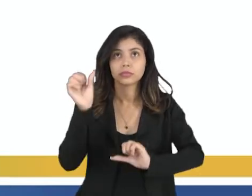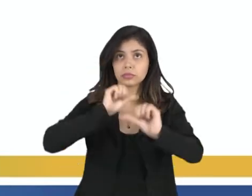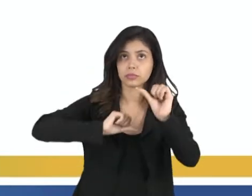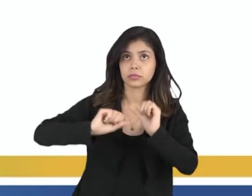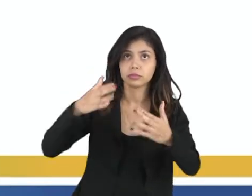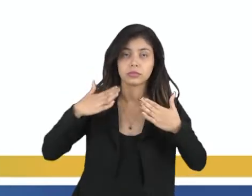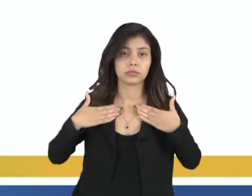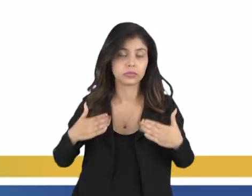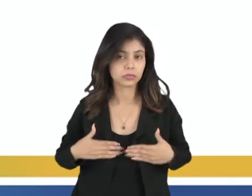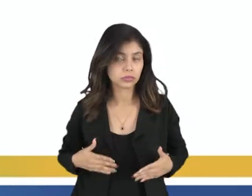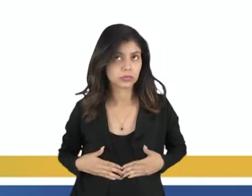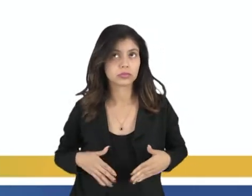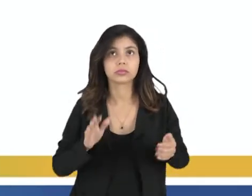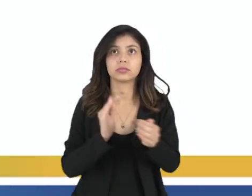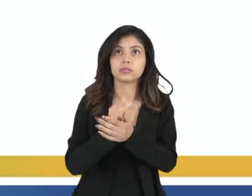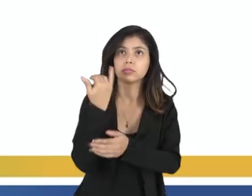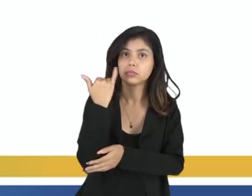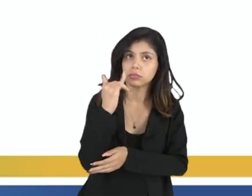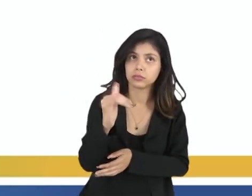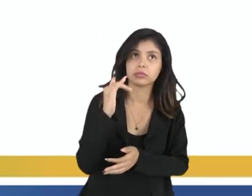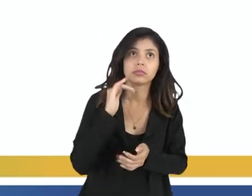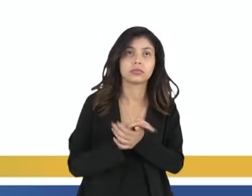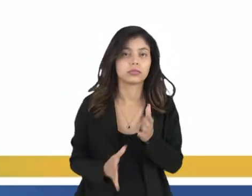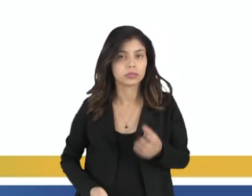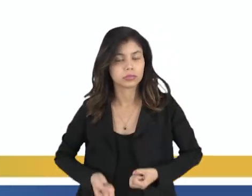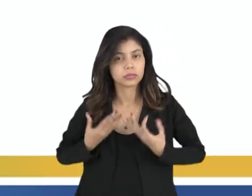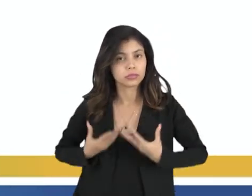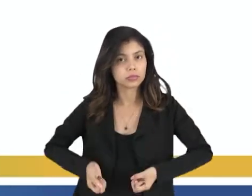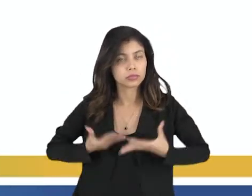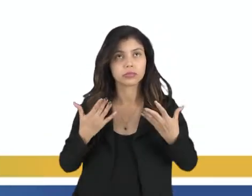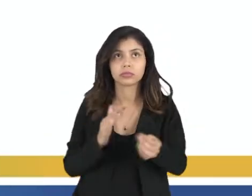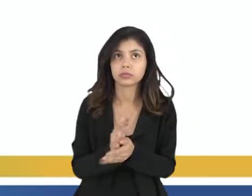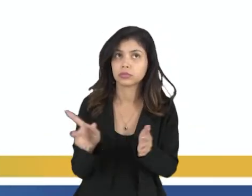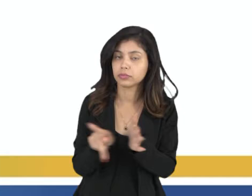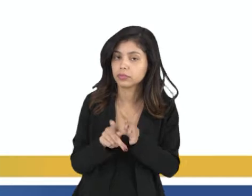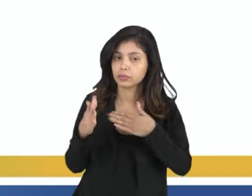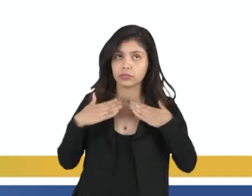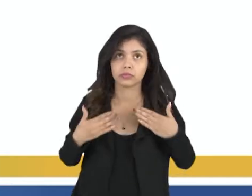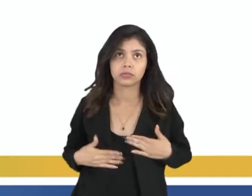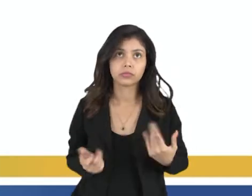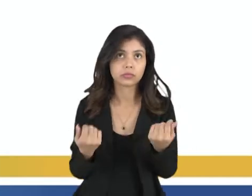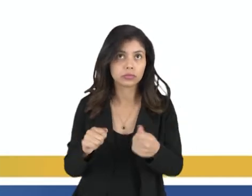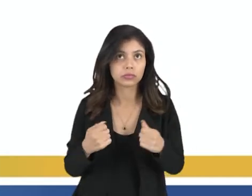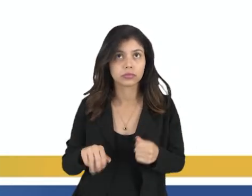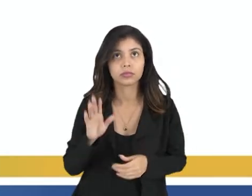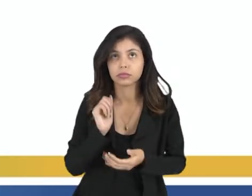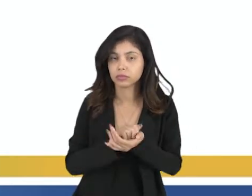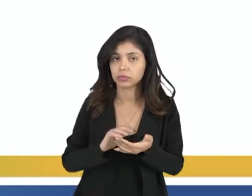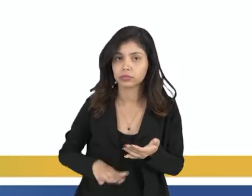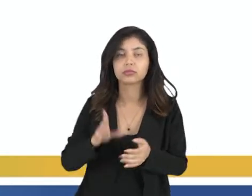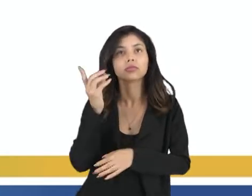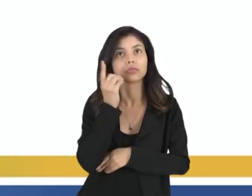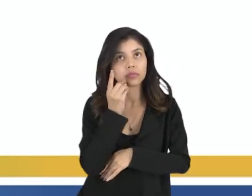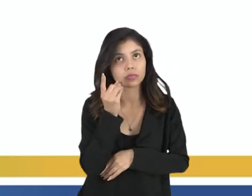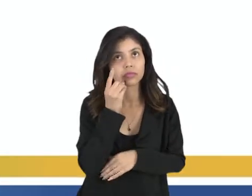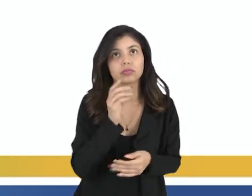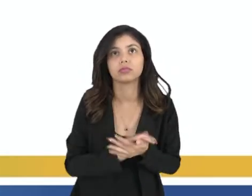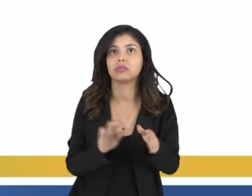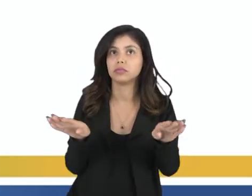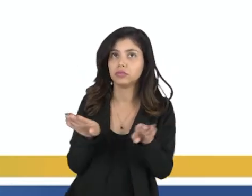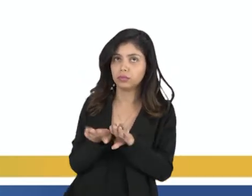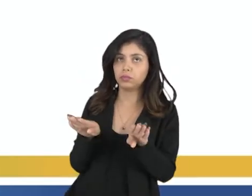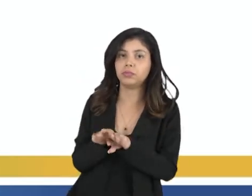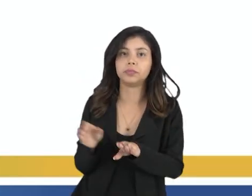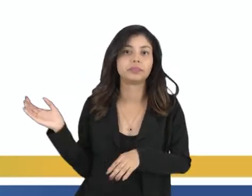ela é transformada no nosso organismo em energia que gera o trabalho que o nosso corpo realiza nas atividades